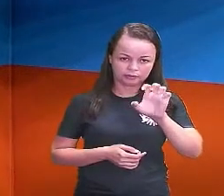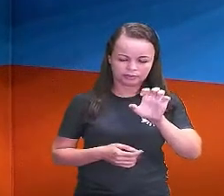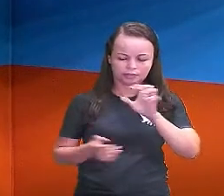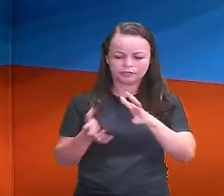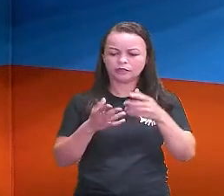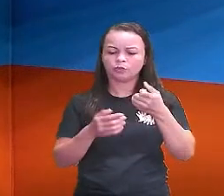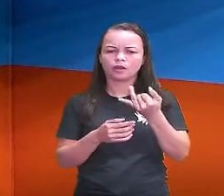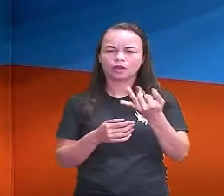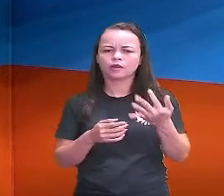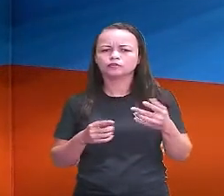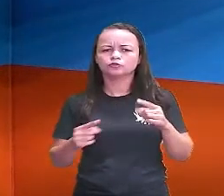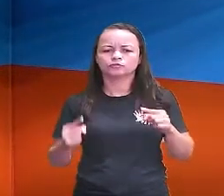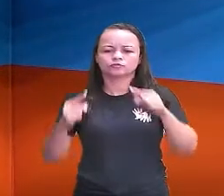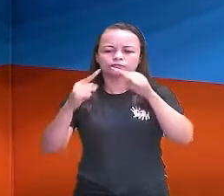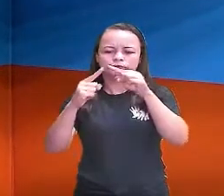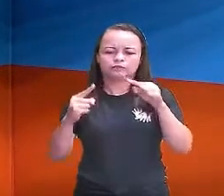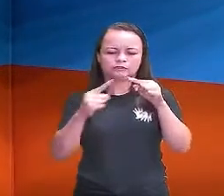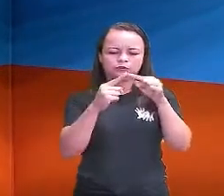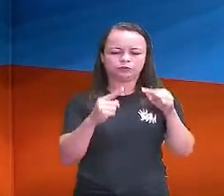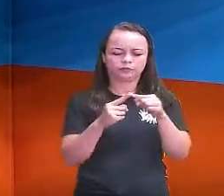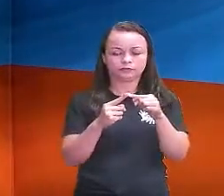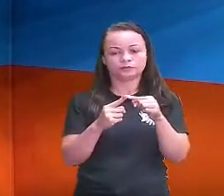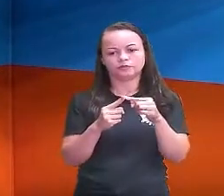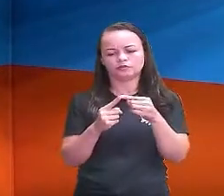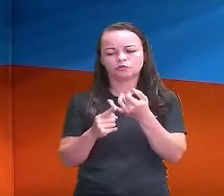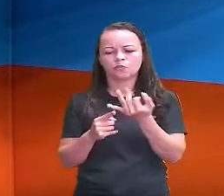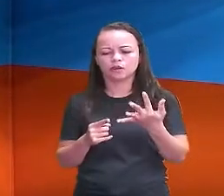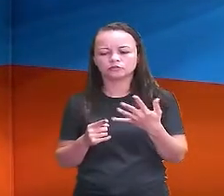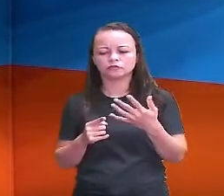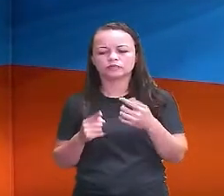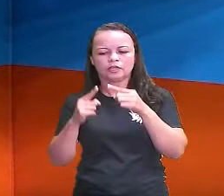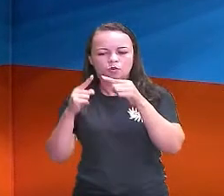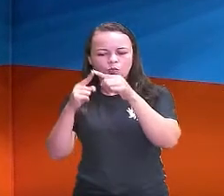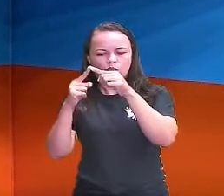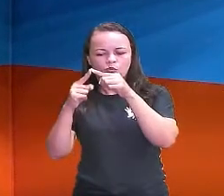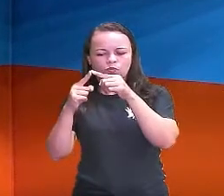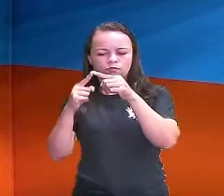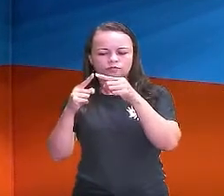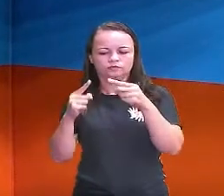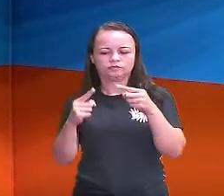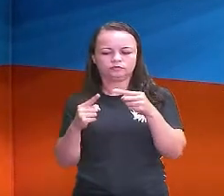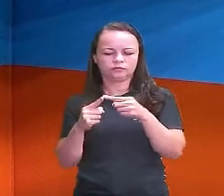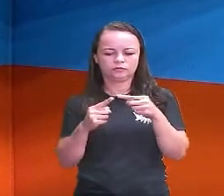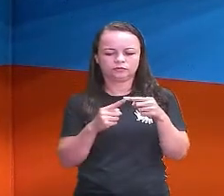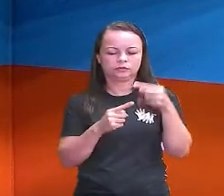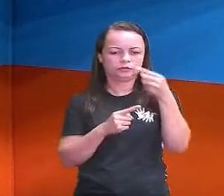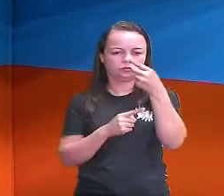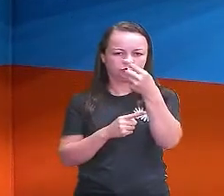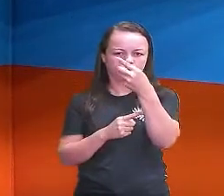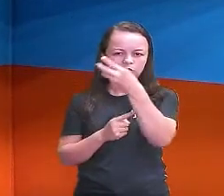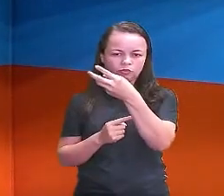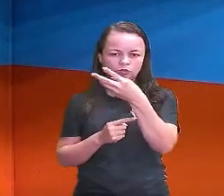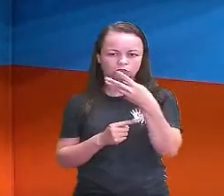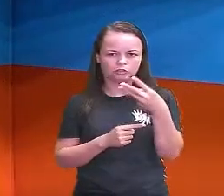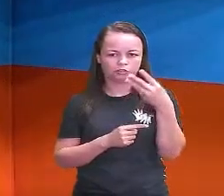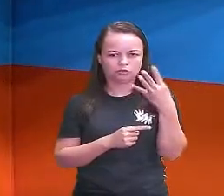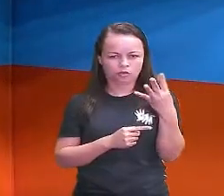é o encontro das duas retas, tá certo? Então, eu vou ter 1, 2, 3,